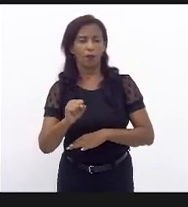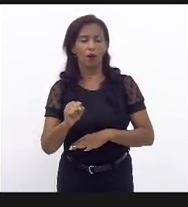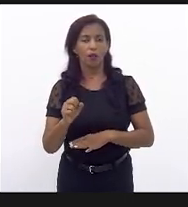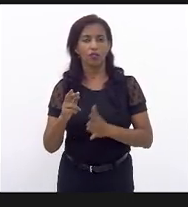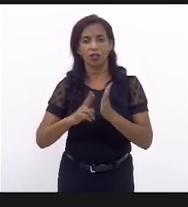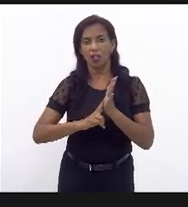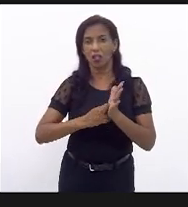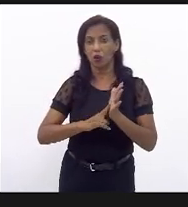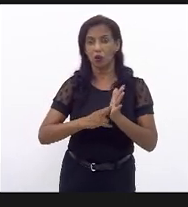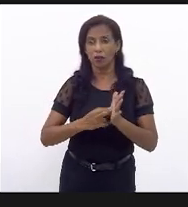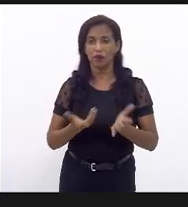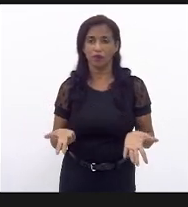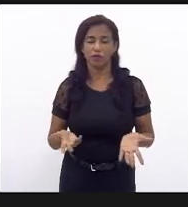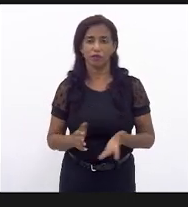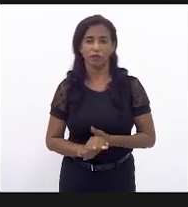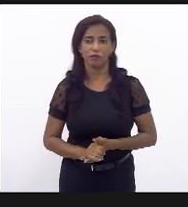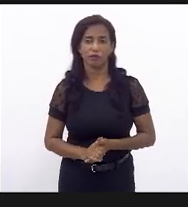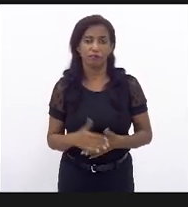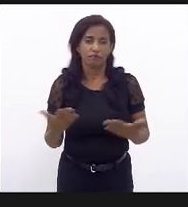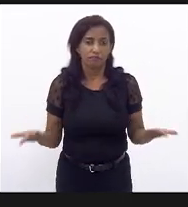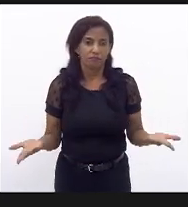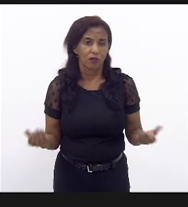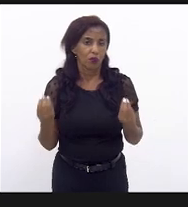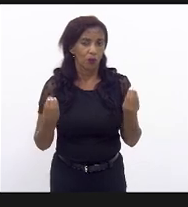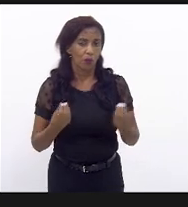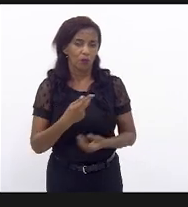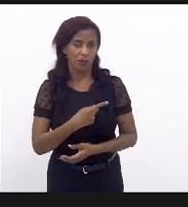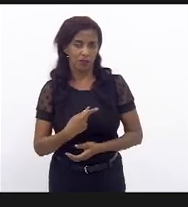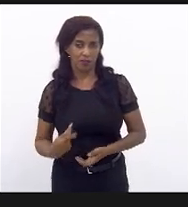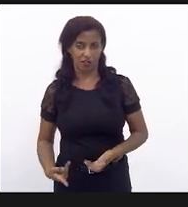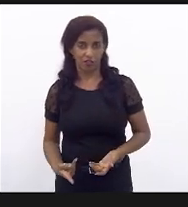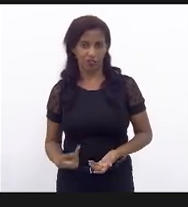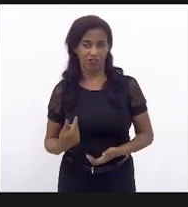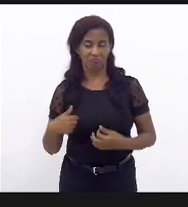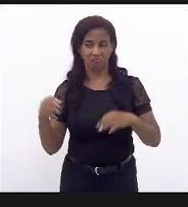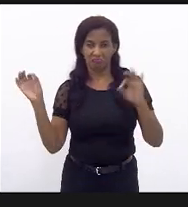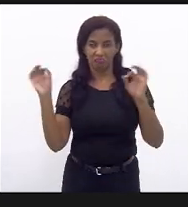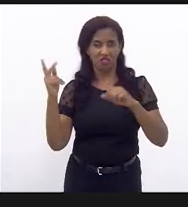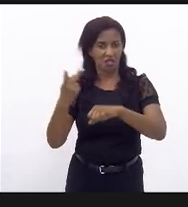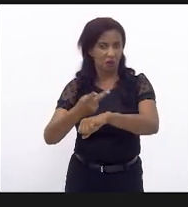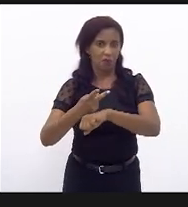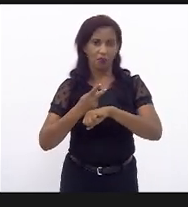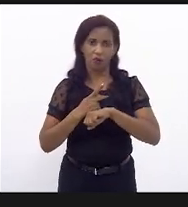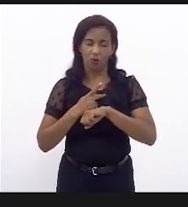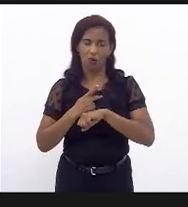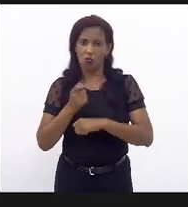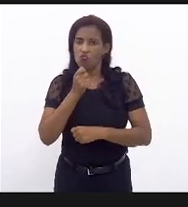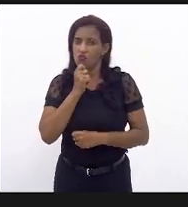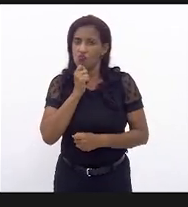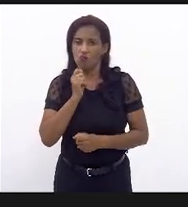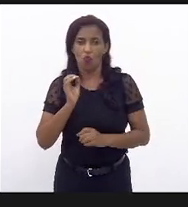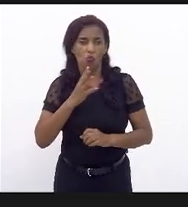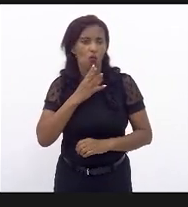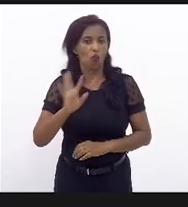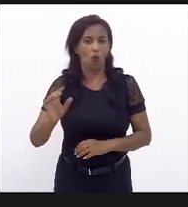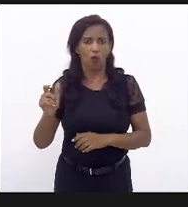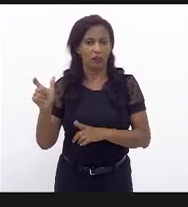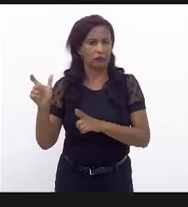em regulação, né? Então, presidente, ninguém me procurou. Não tenho nenhum, não